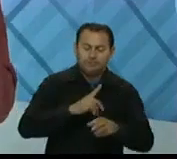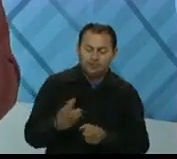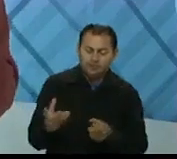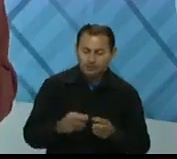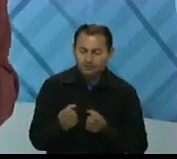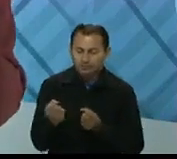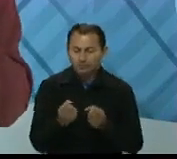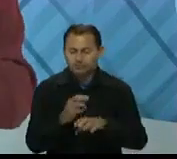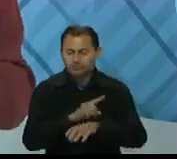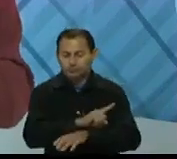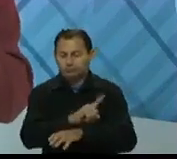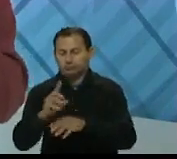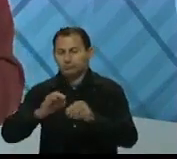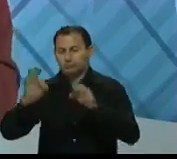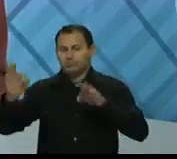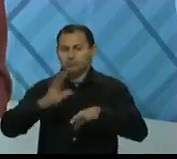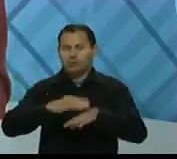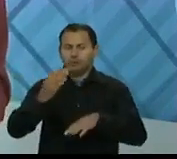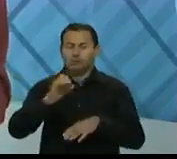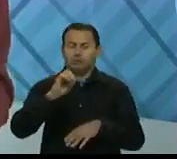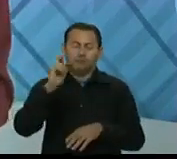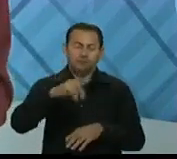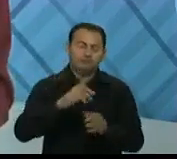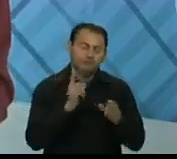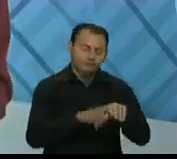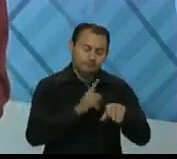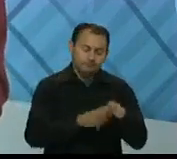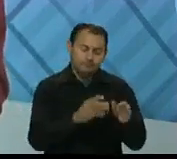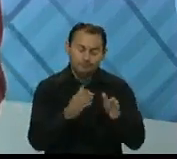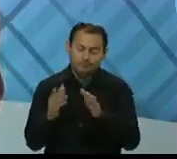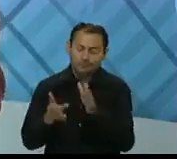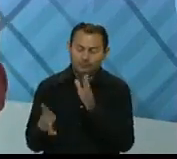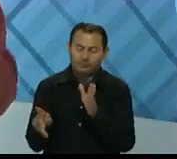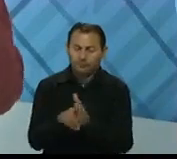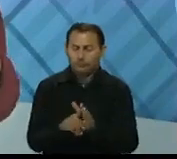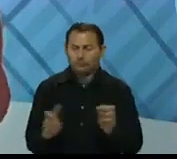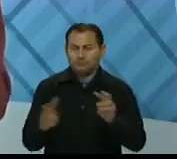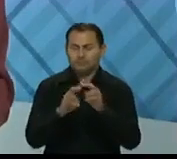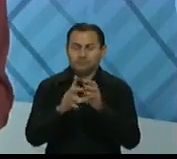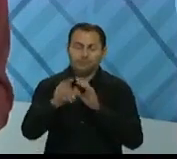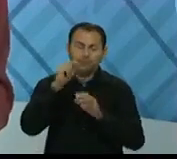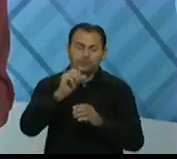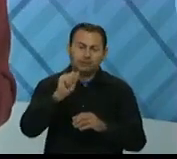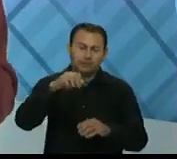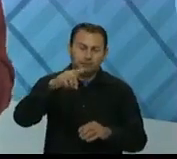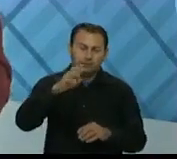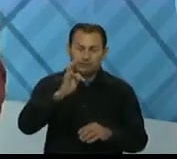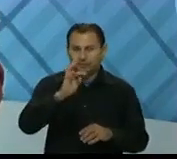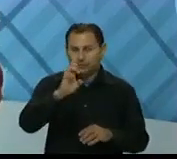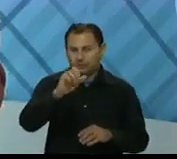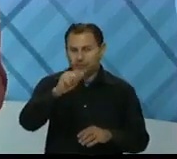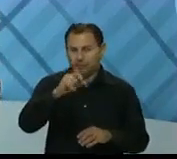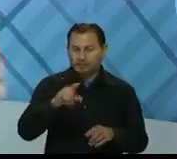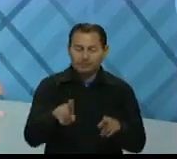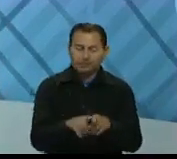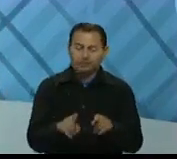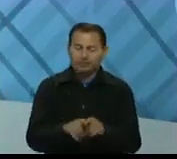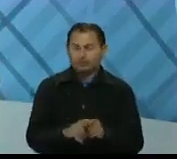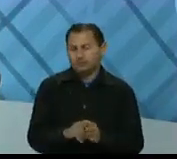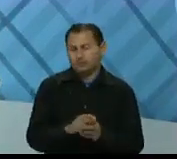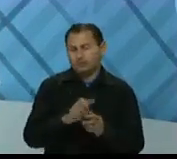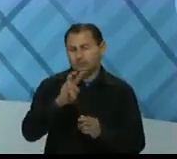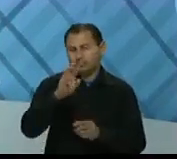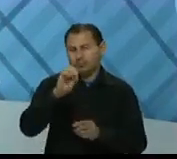mais ou menos. Naquele ponto, elas percorrem o mesmo valor. Então, se você escolher a Andetaxi ou a Voo de Táxi, pagará o mesmo tanto se percorrer